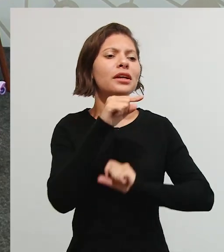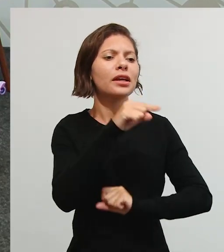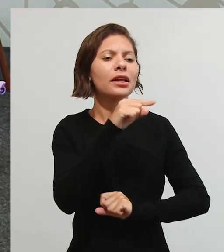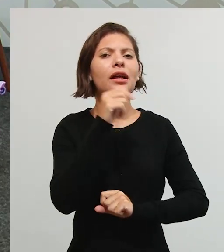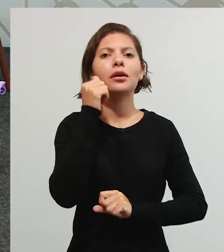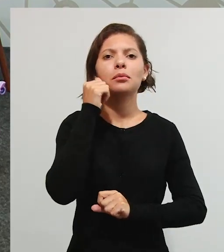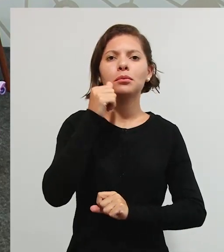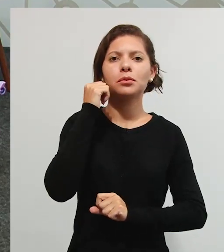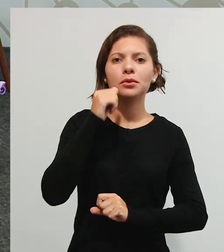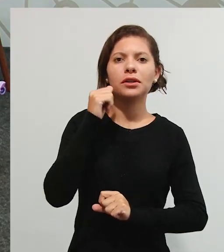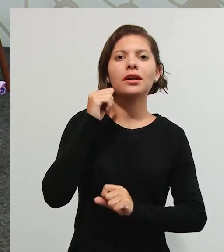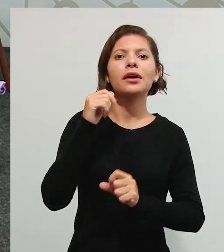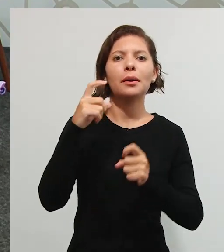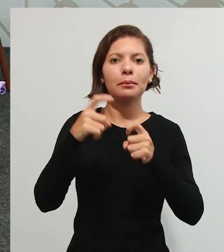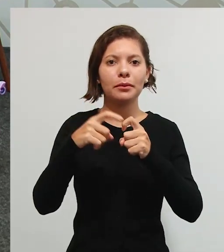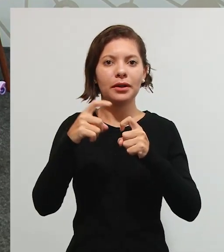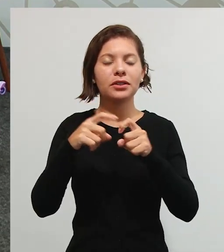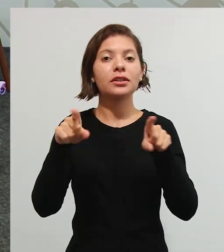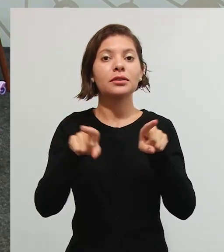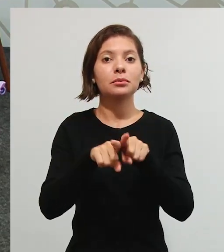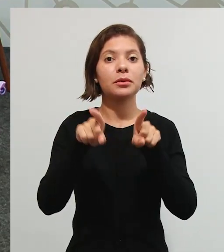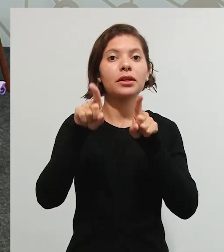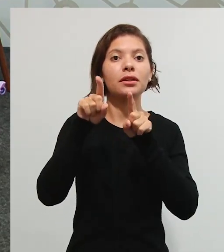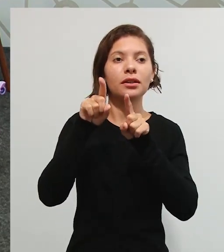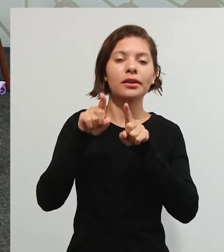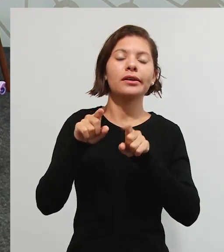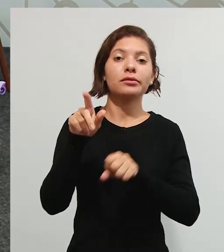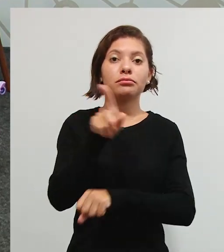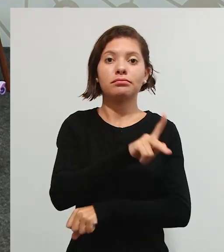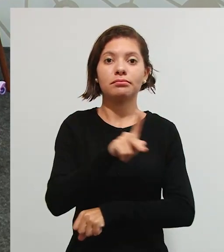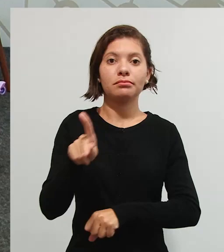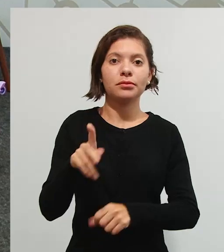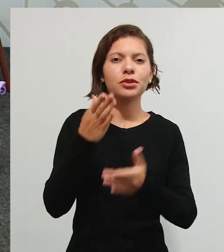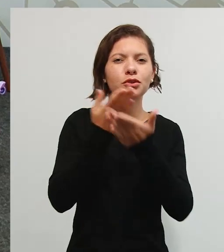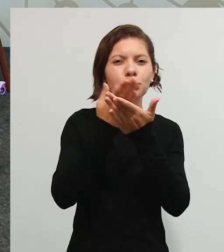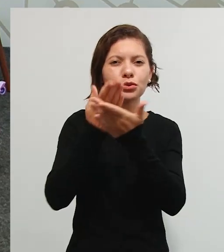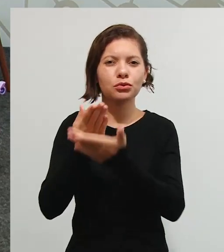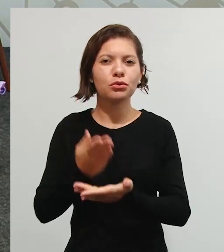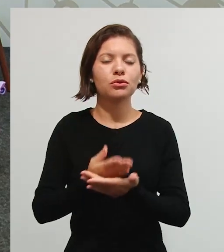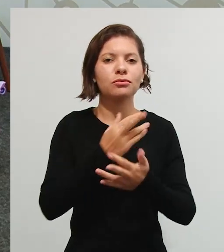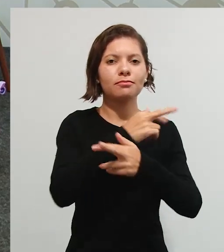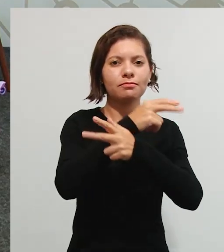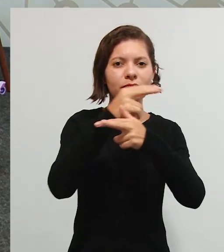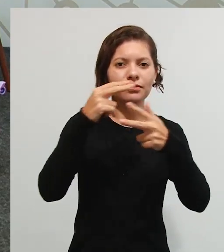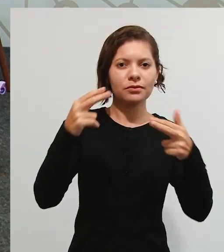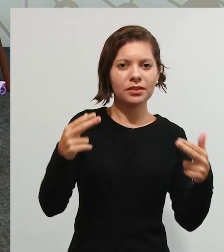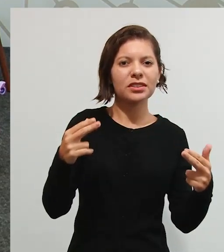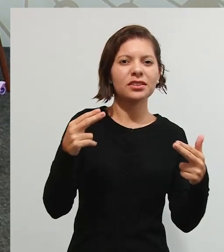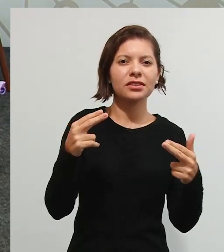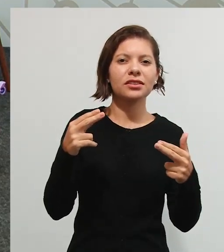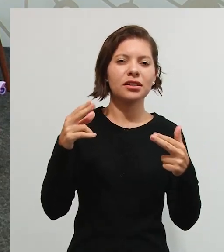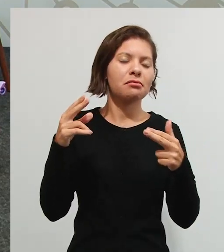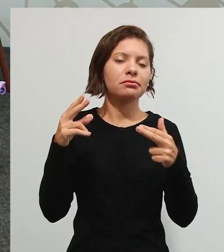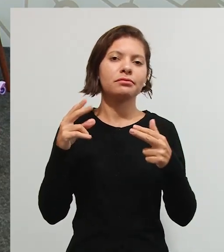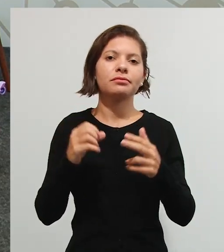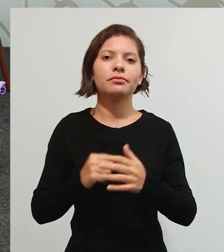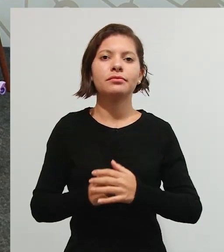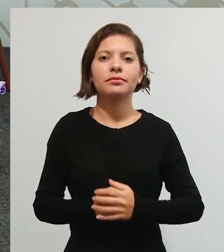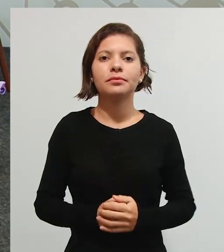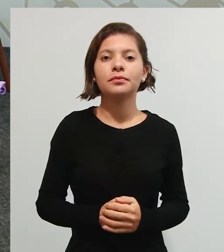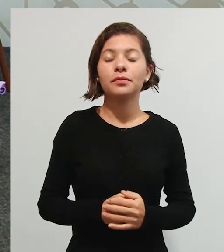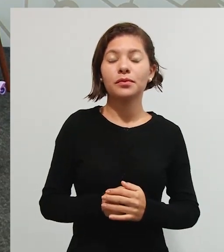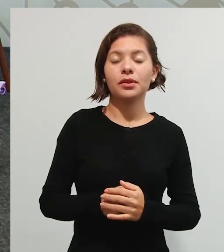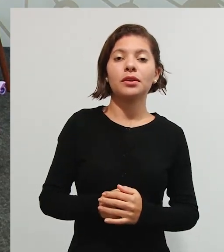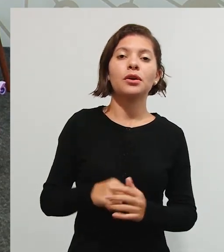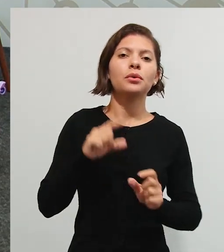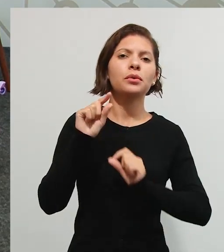médica e educadora vários procedimentos didáticos. E dentre esses procedimentos didáticos, os